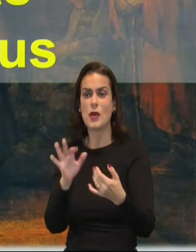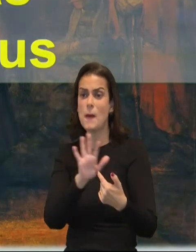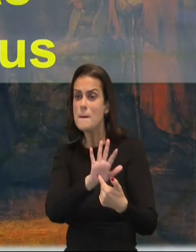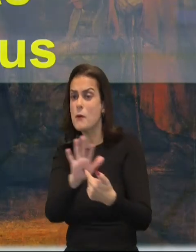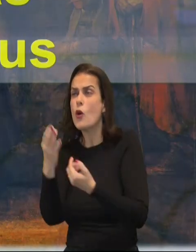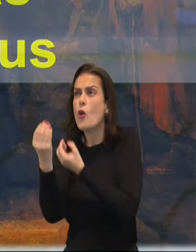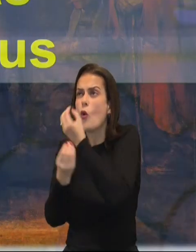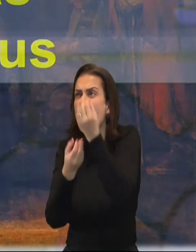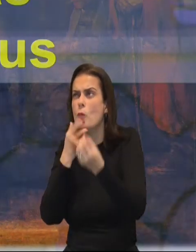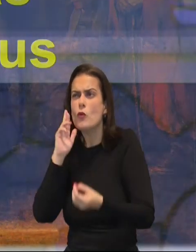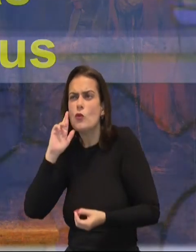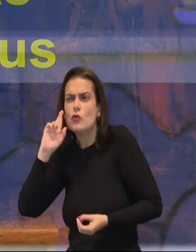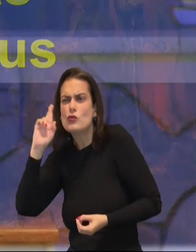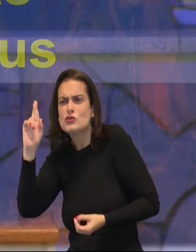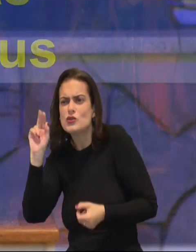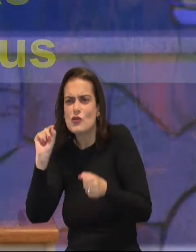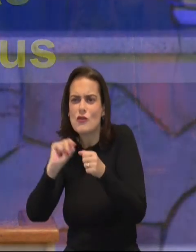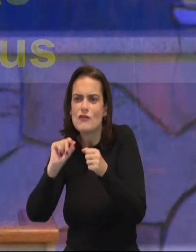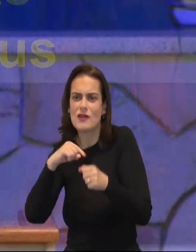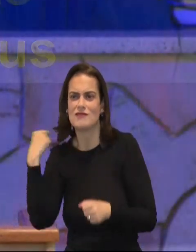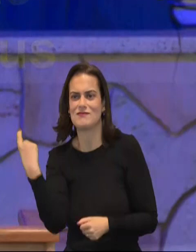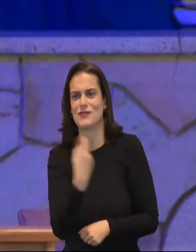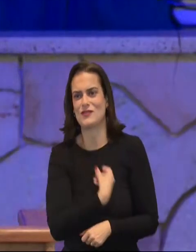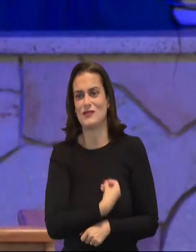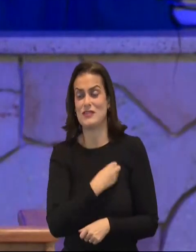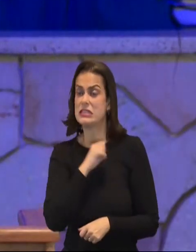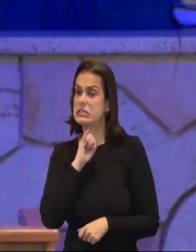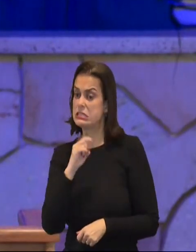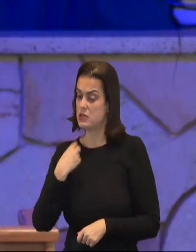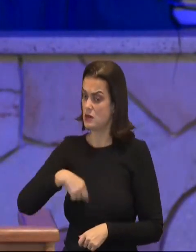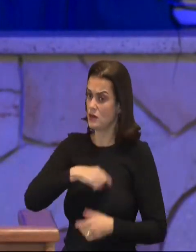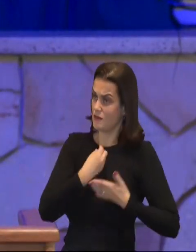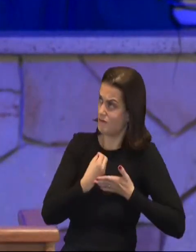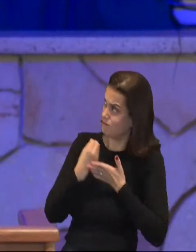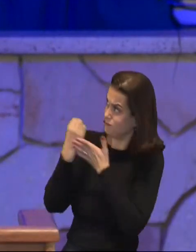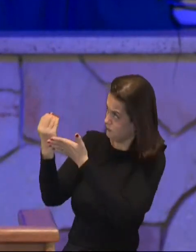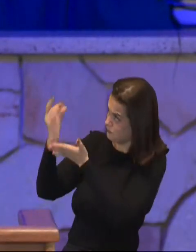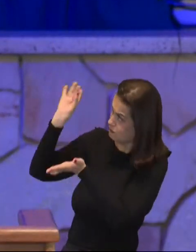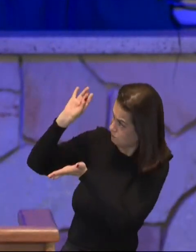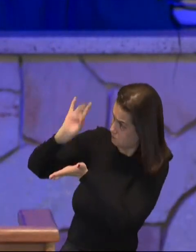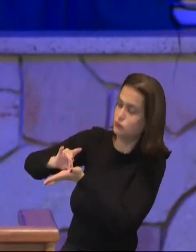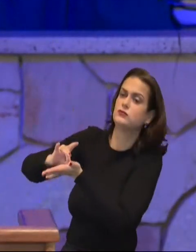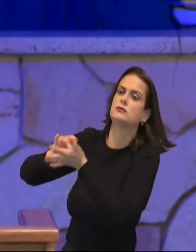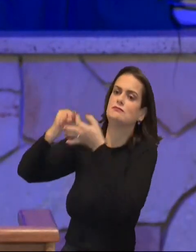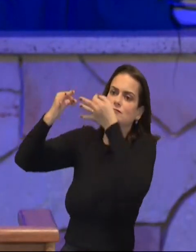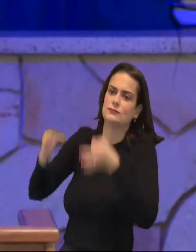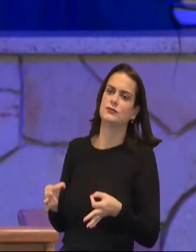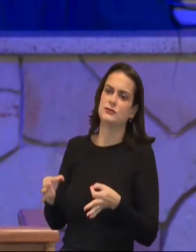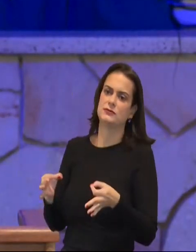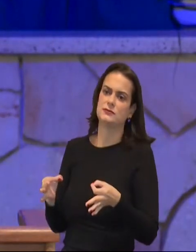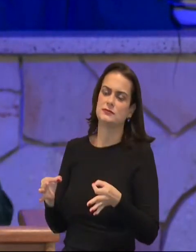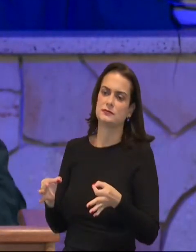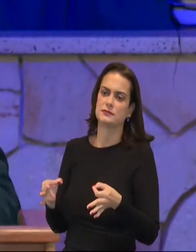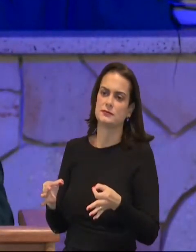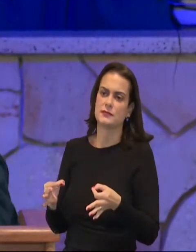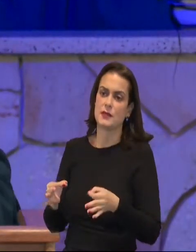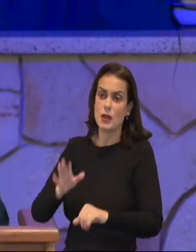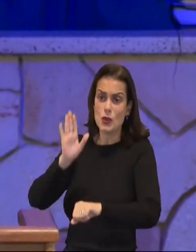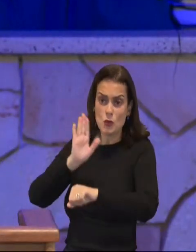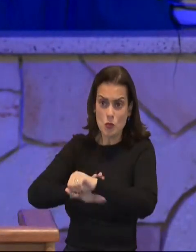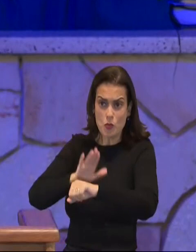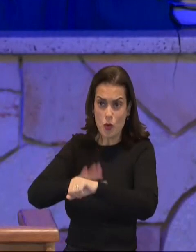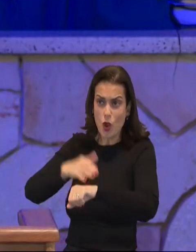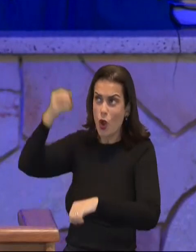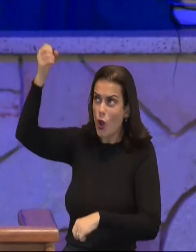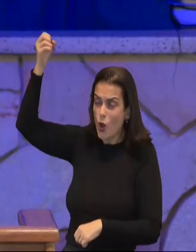Senhor faz para conosco quando nós nos entregamos a Ele verdadeiramente. Quando a luz